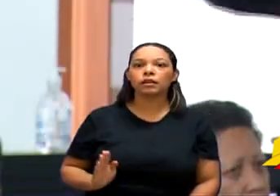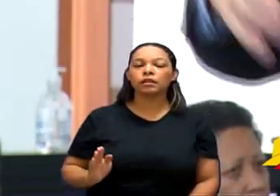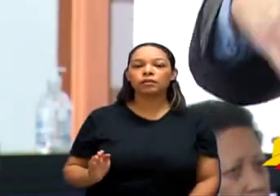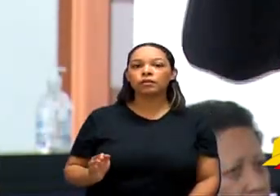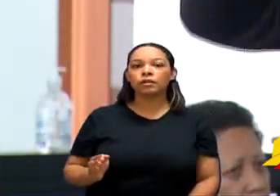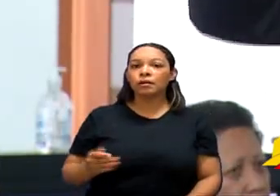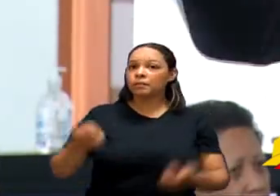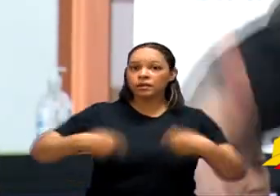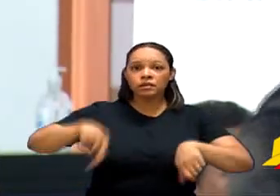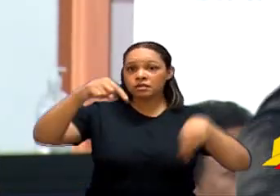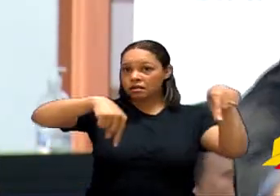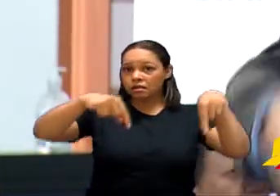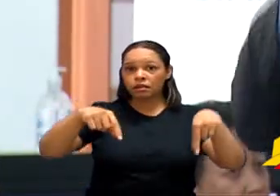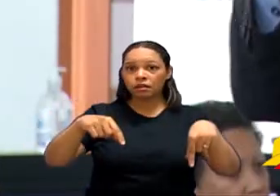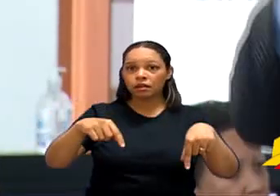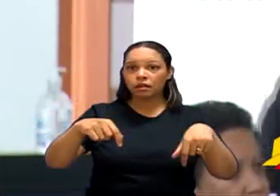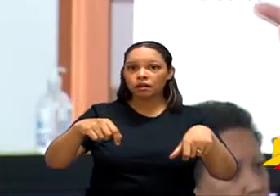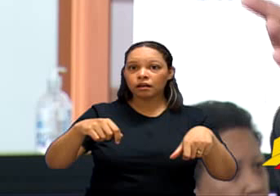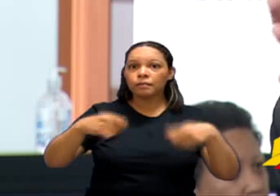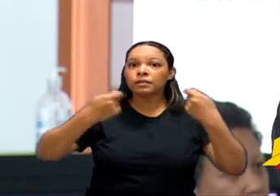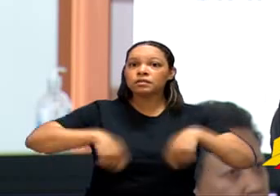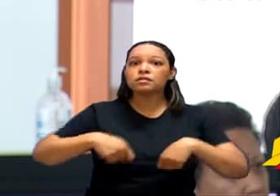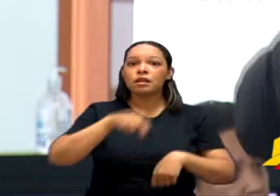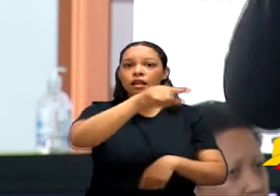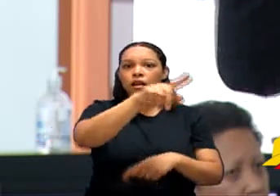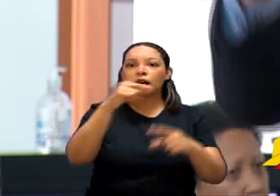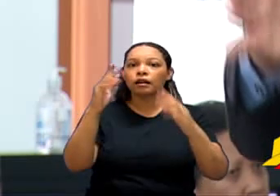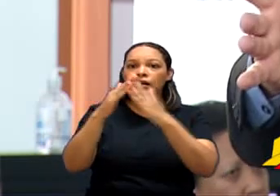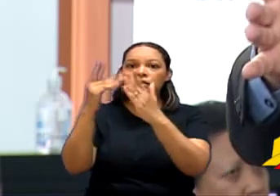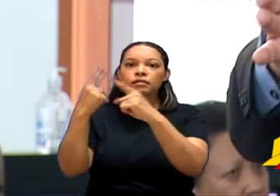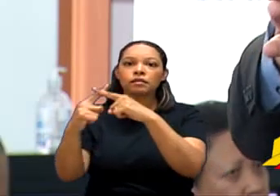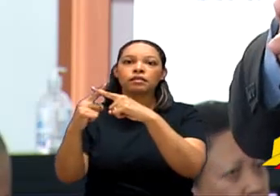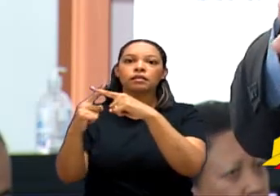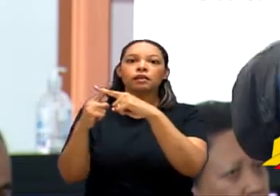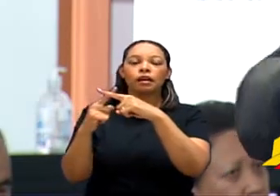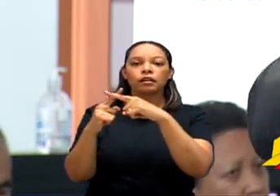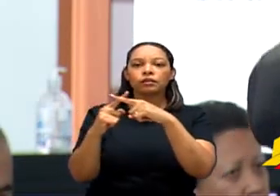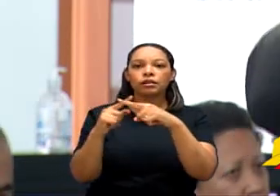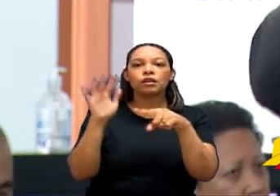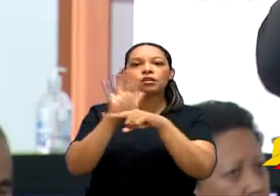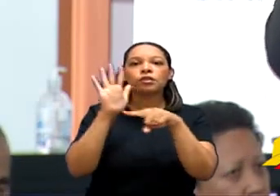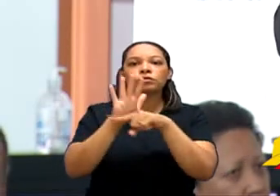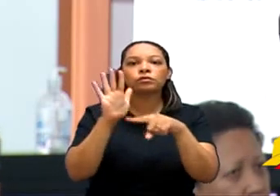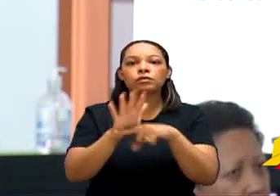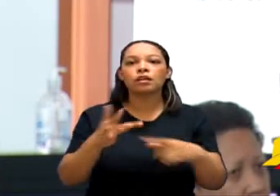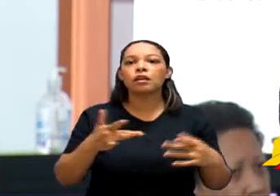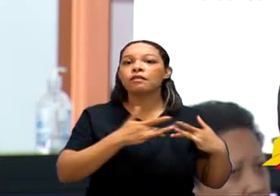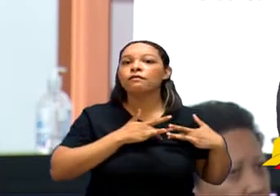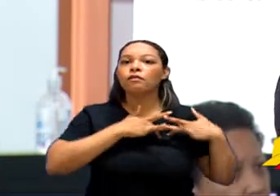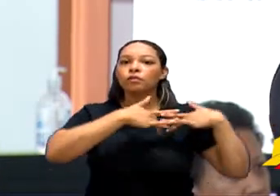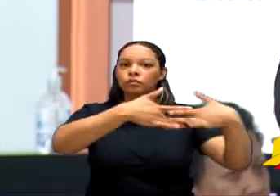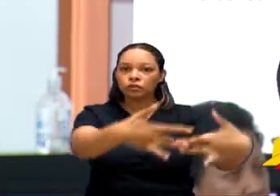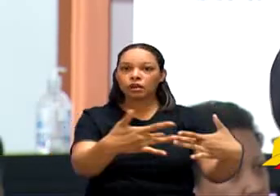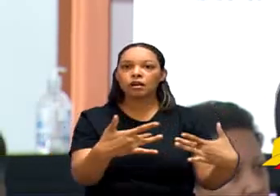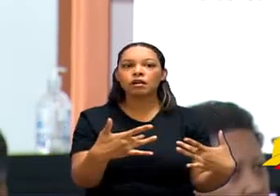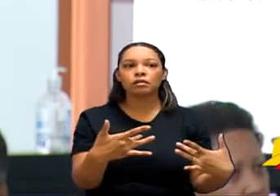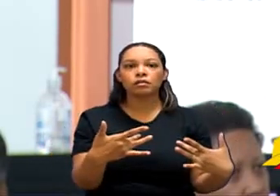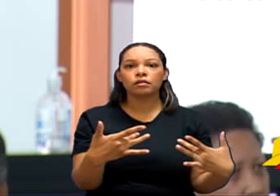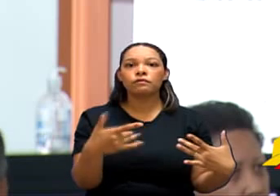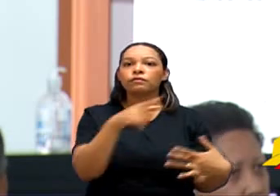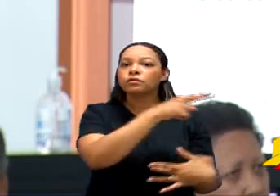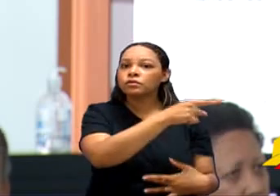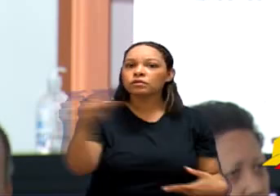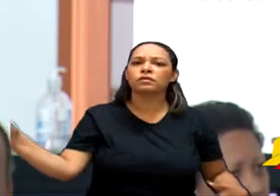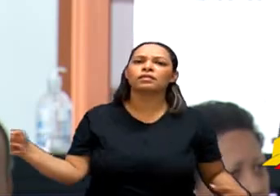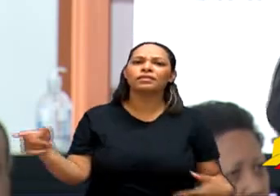ajudando as pessoas, orientando. Faz com amor, de voluntário. Então, vocês, para mim, são grandes